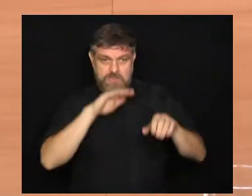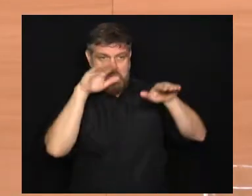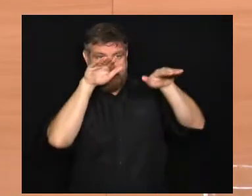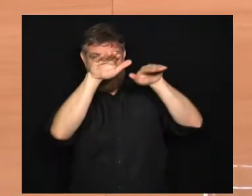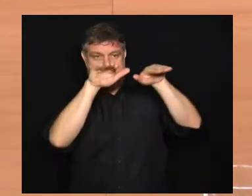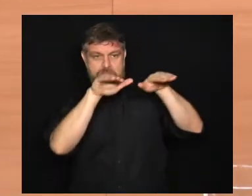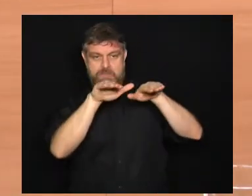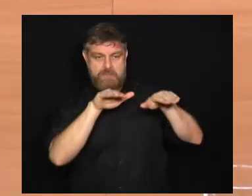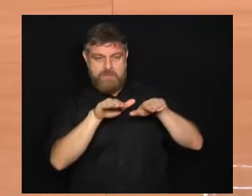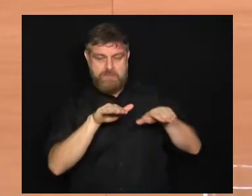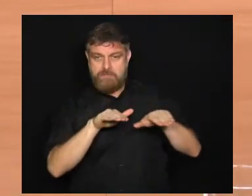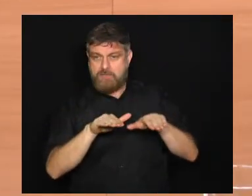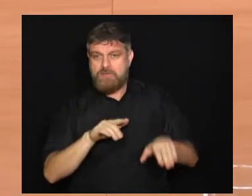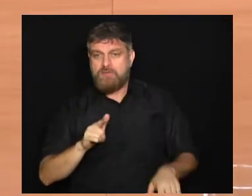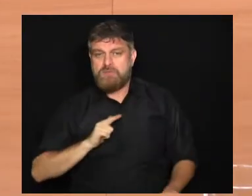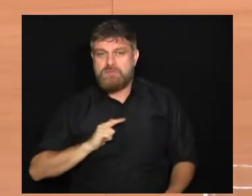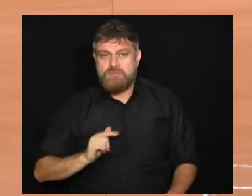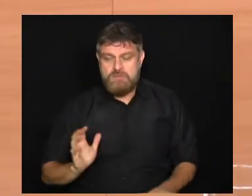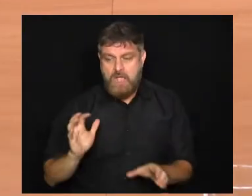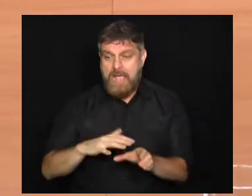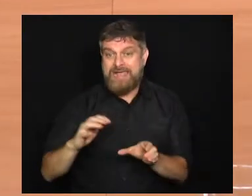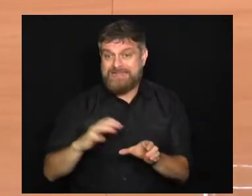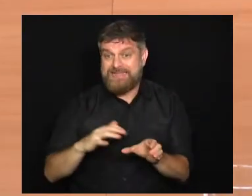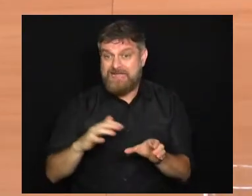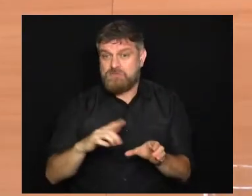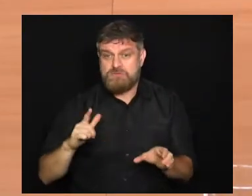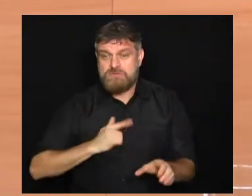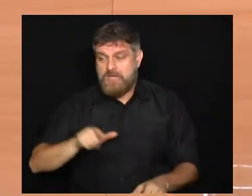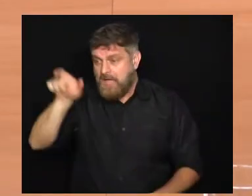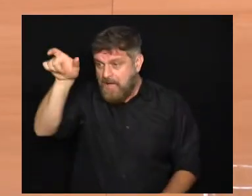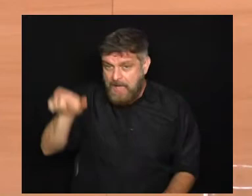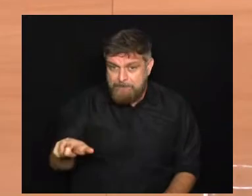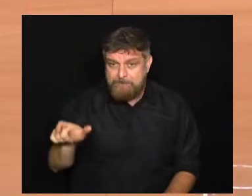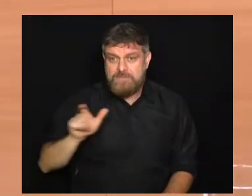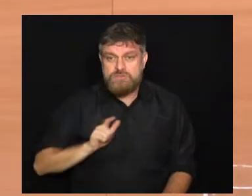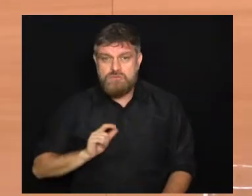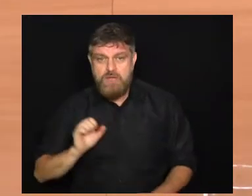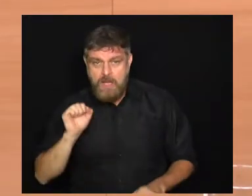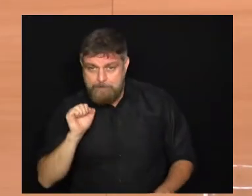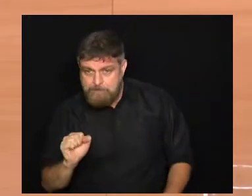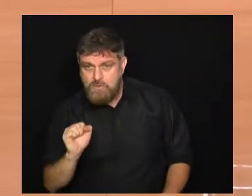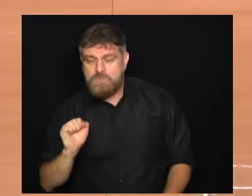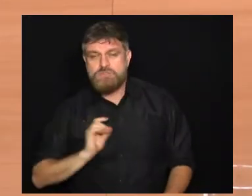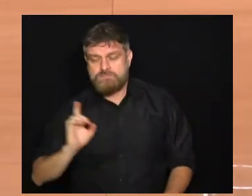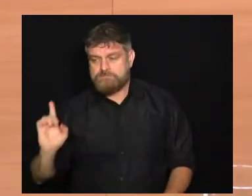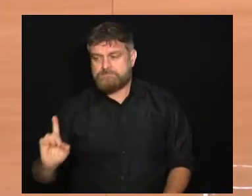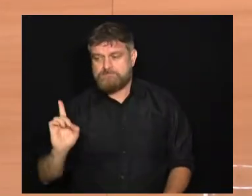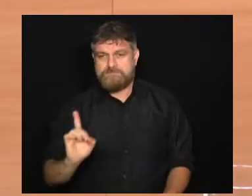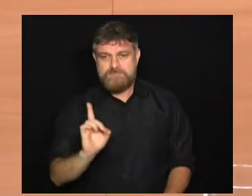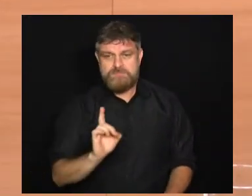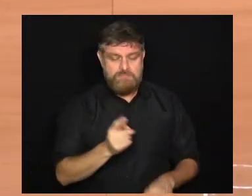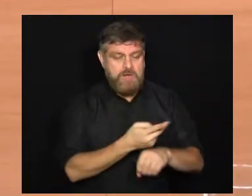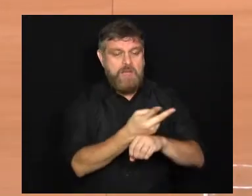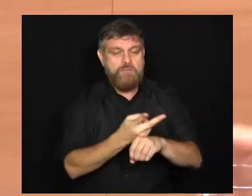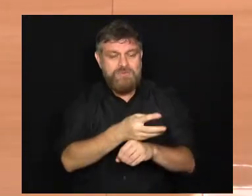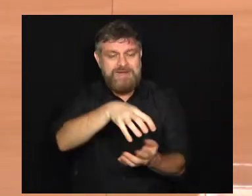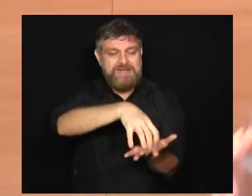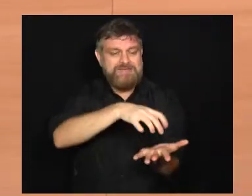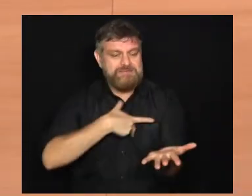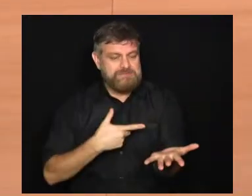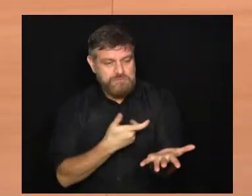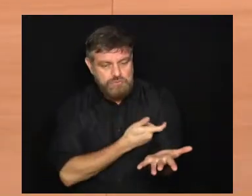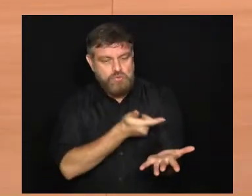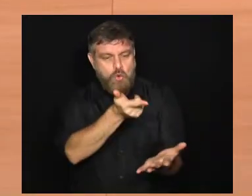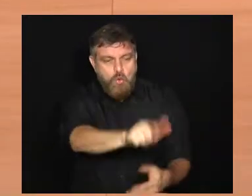dessas mensagens, desses dados desses pacientes, porque o paciente, invariavelmente, ele procura outras unidades e a gente